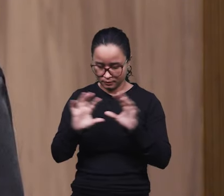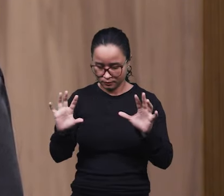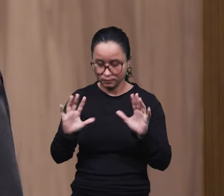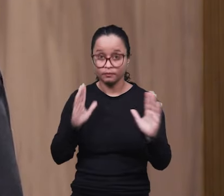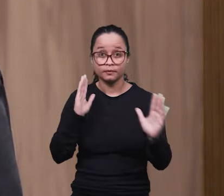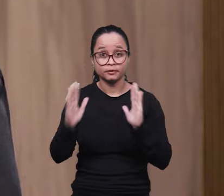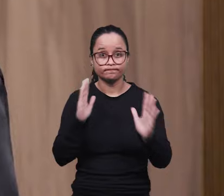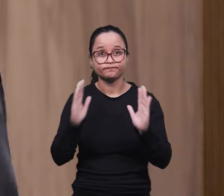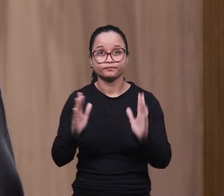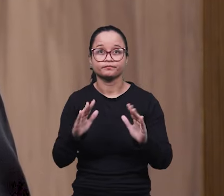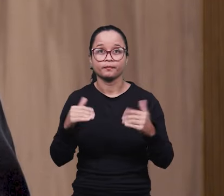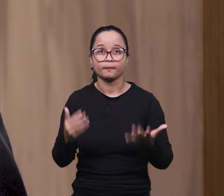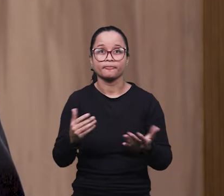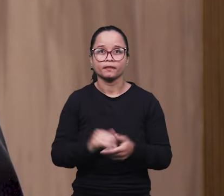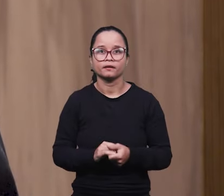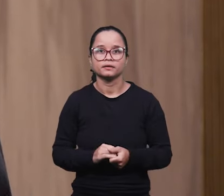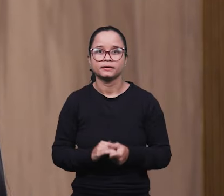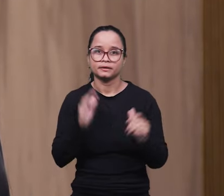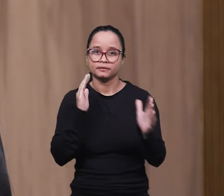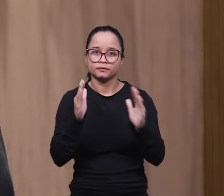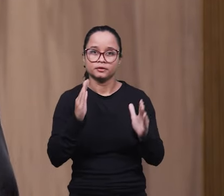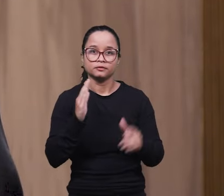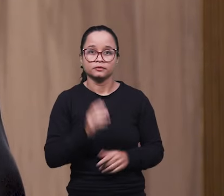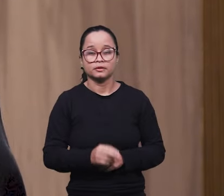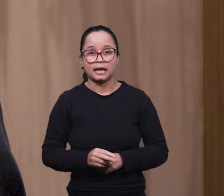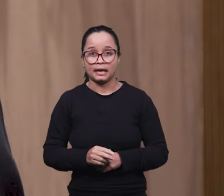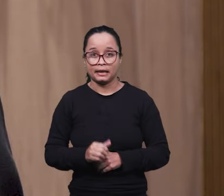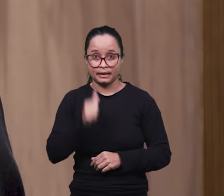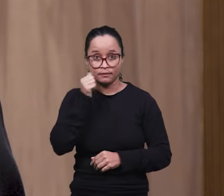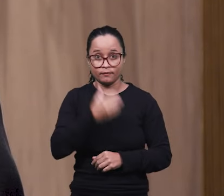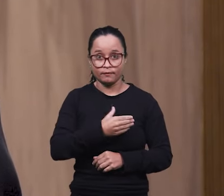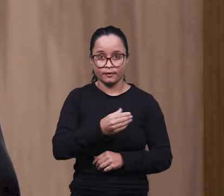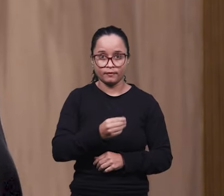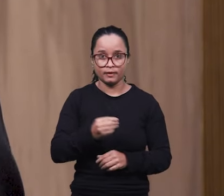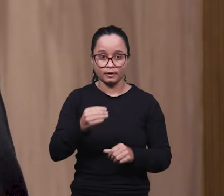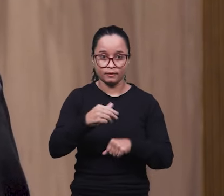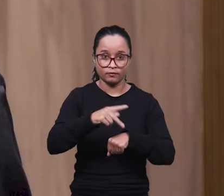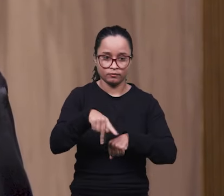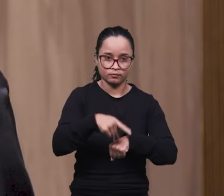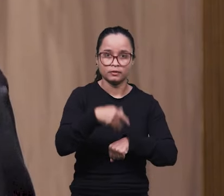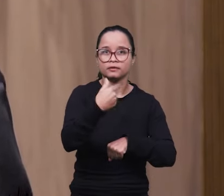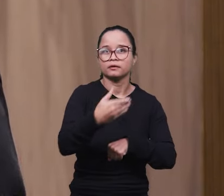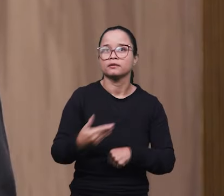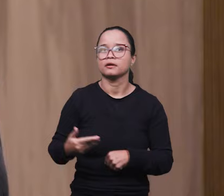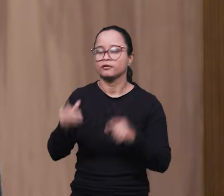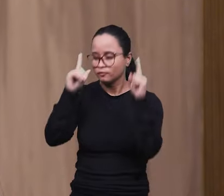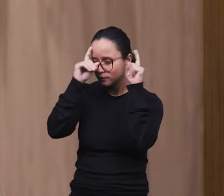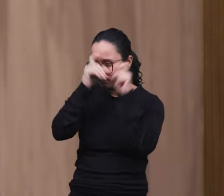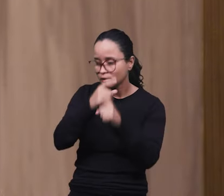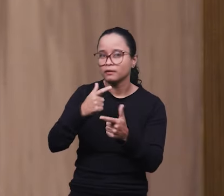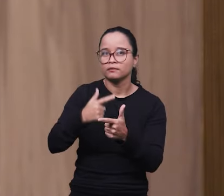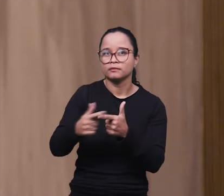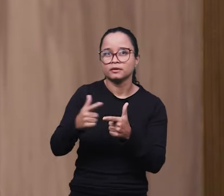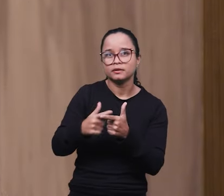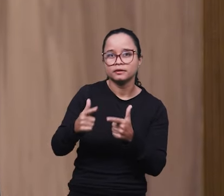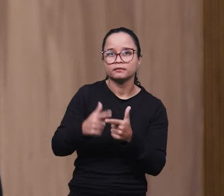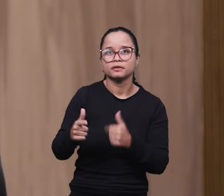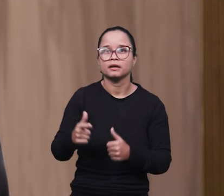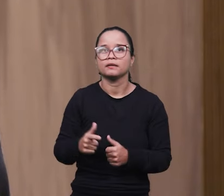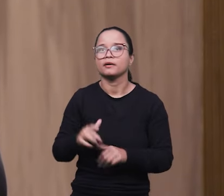eh nesse ano que a Vitória ficou fora as dificuldades problemas aqui no Brasil jamais transferir